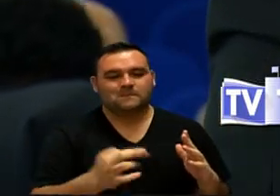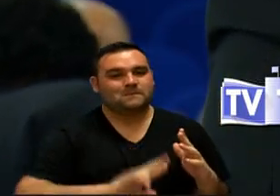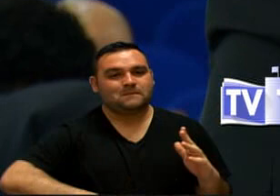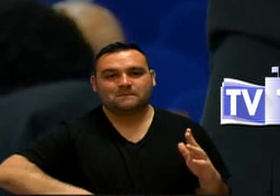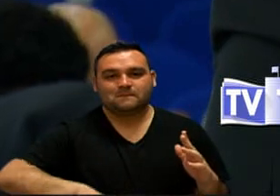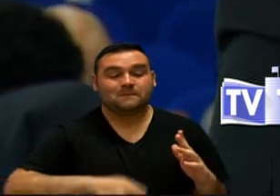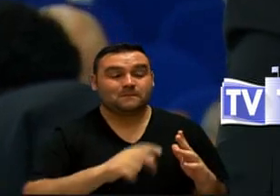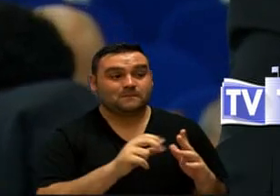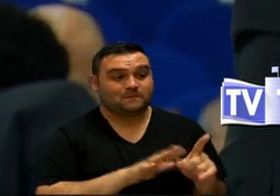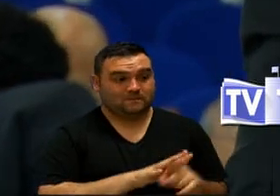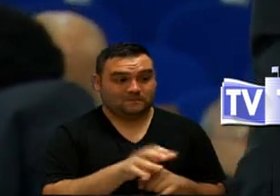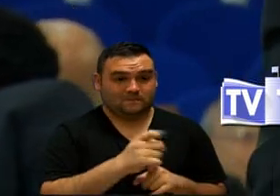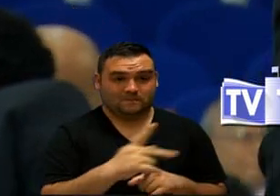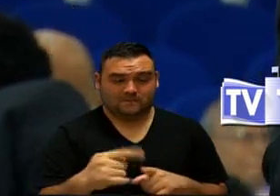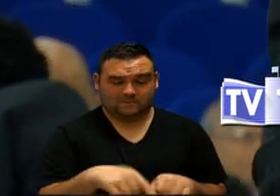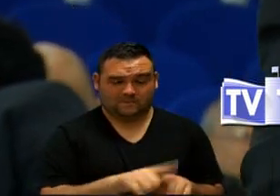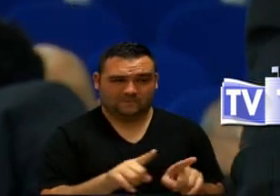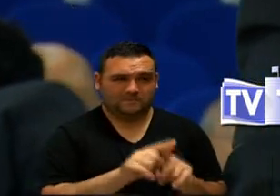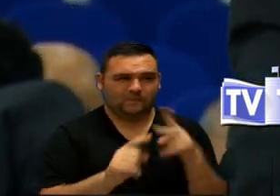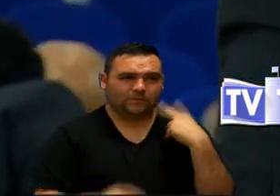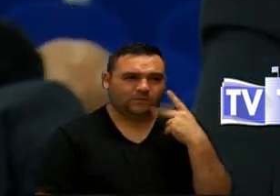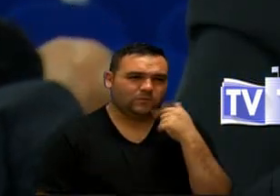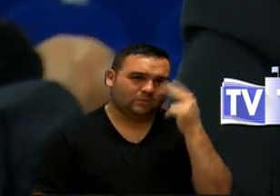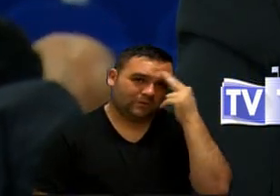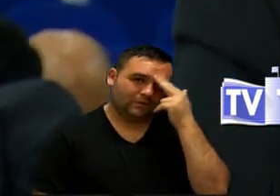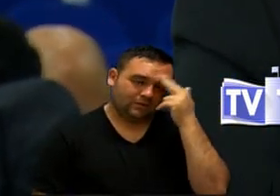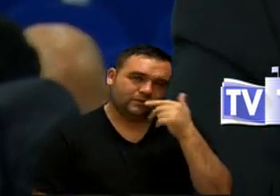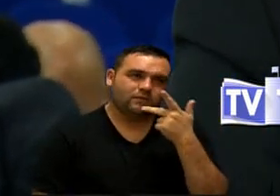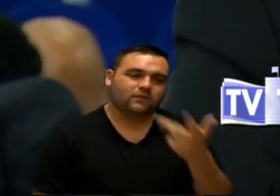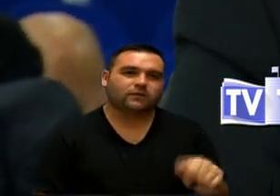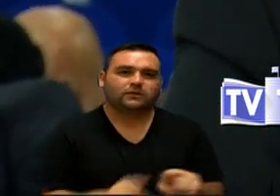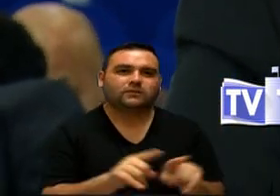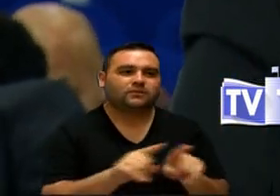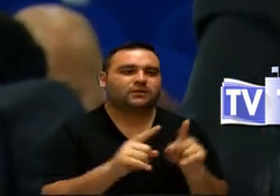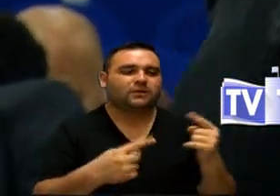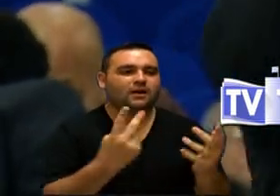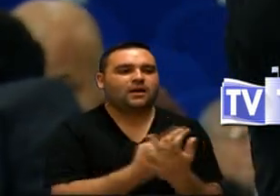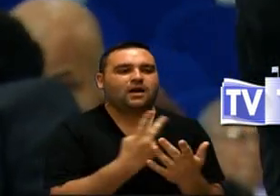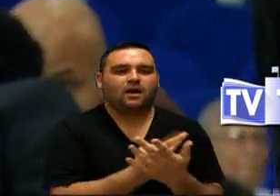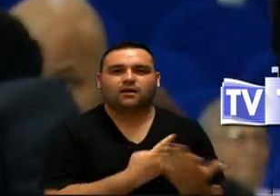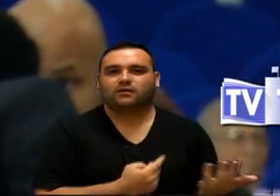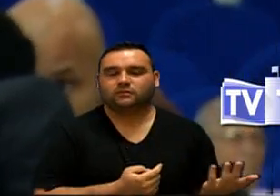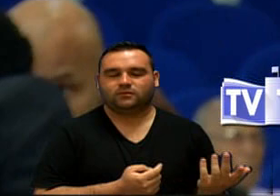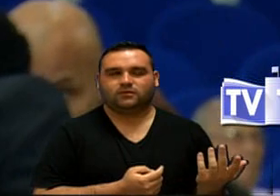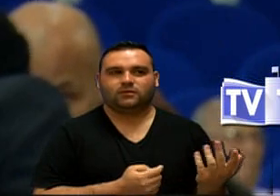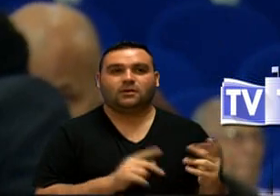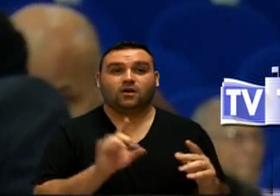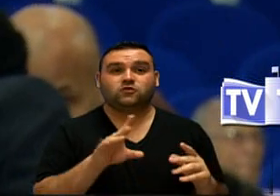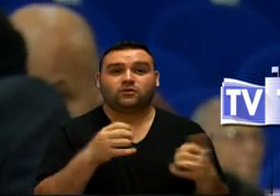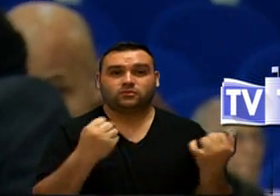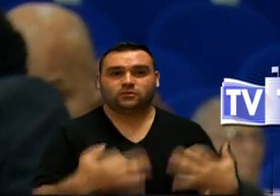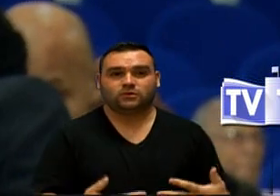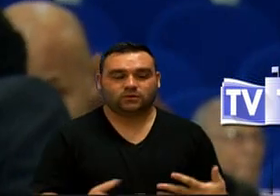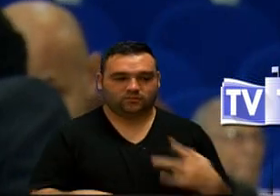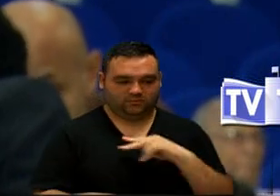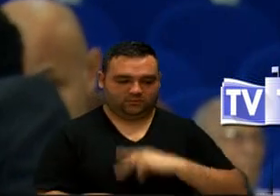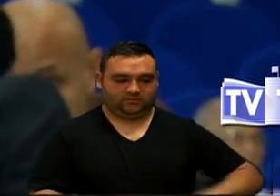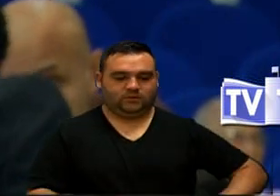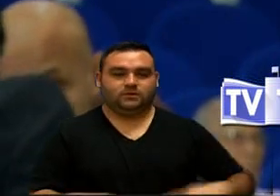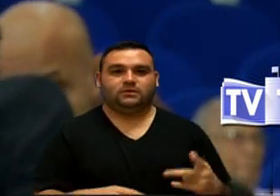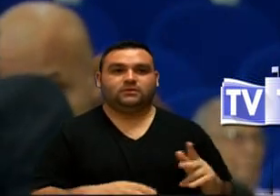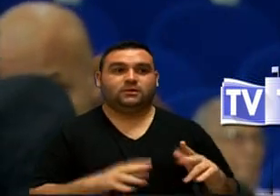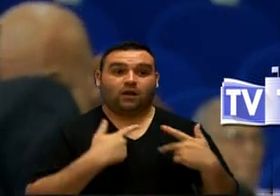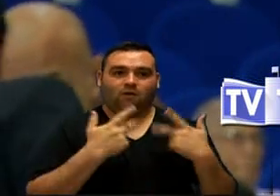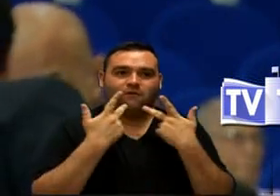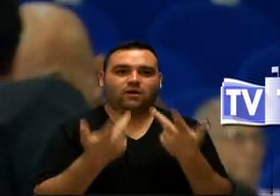Eu quero a audiência... O vereador Irineu foi errôneo na palavra comigo. Vamos. Presidente, só uma coisa. Eu estou falando, presidente.